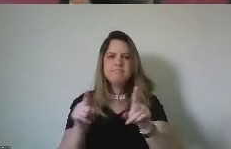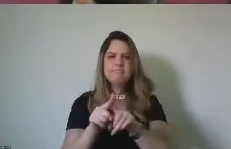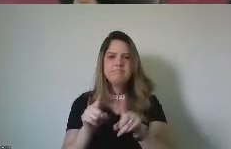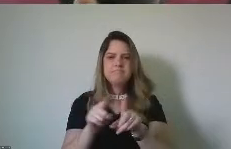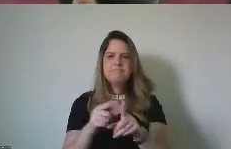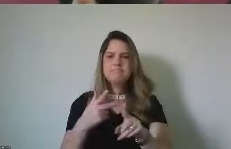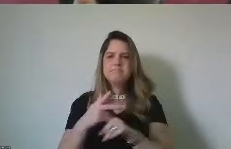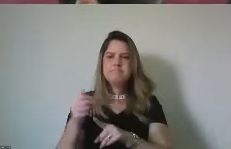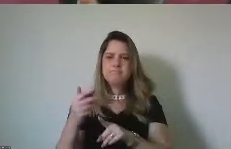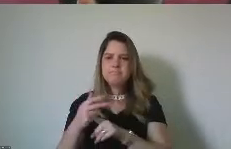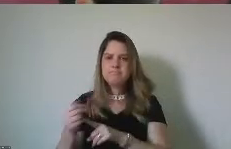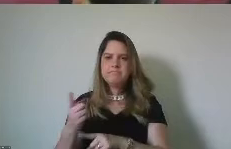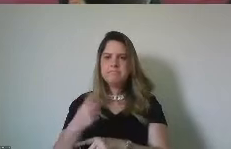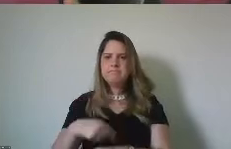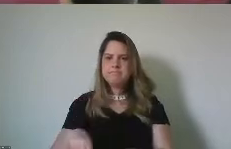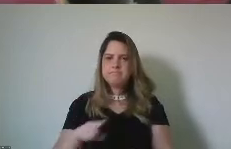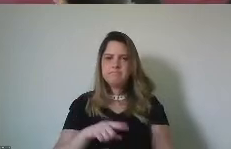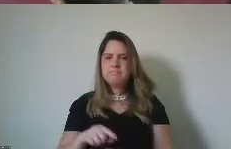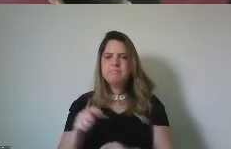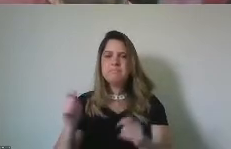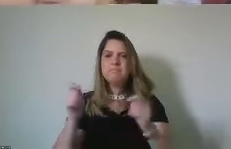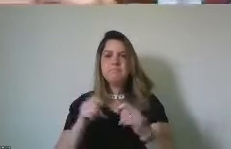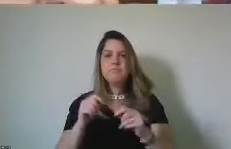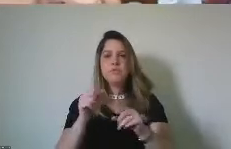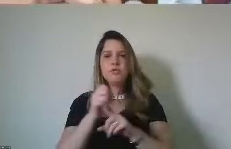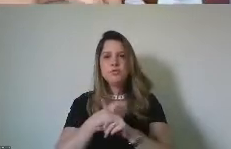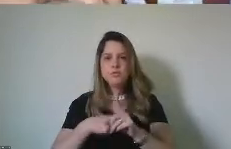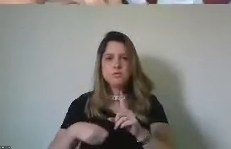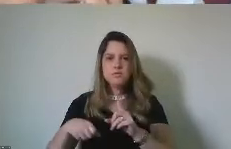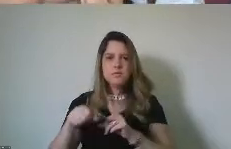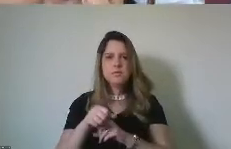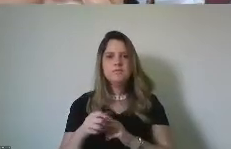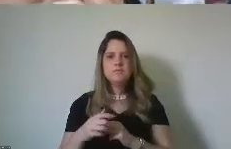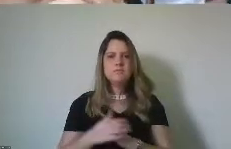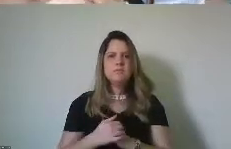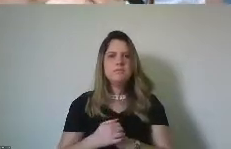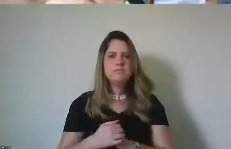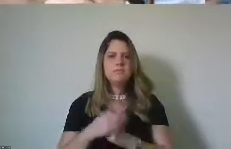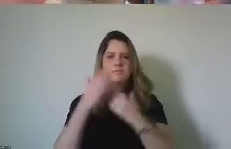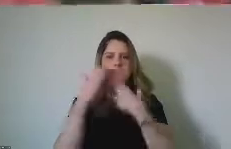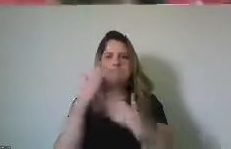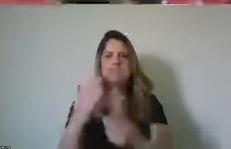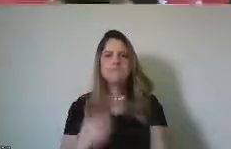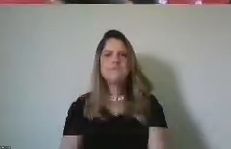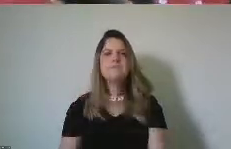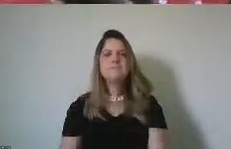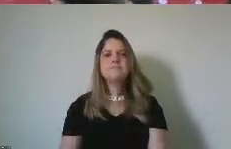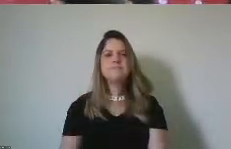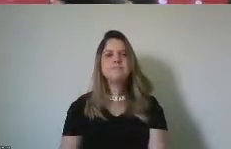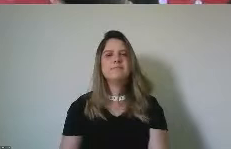foi agora do lote 1 acho que facilita muito a nossa vida estamos juntos